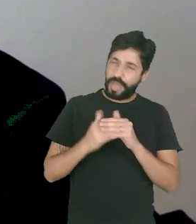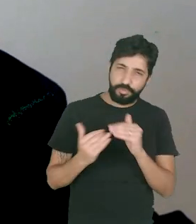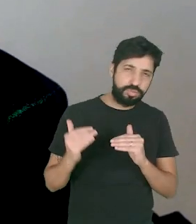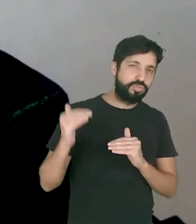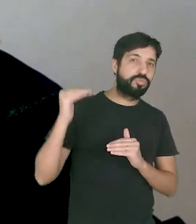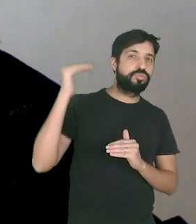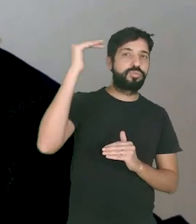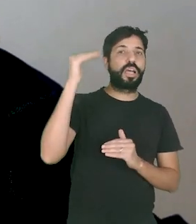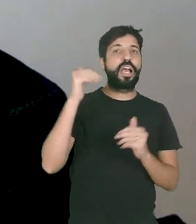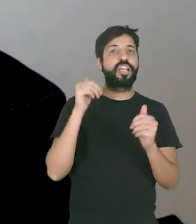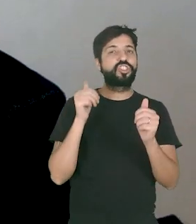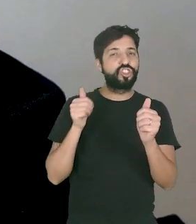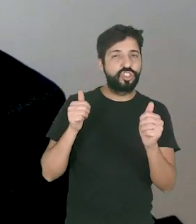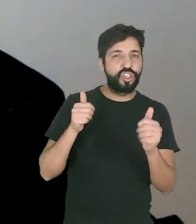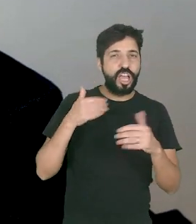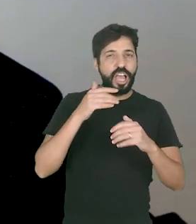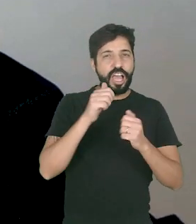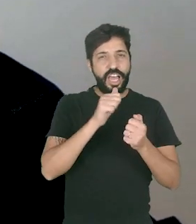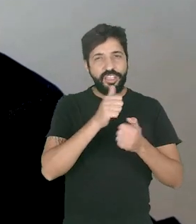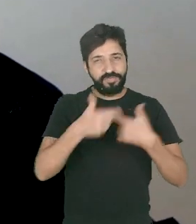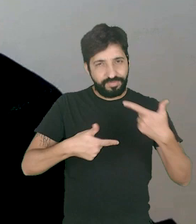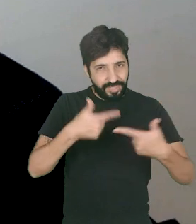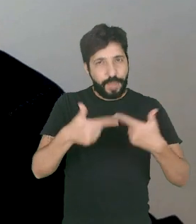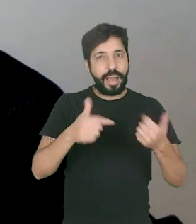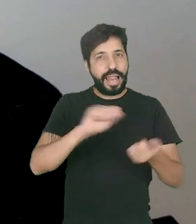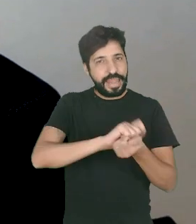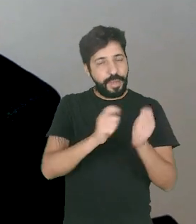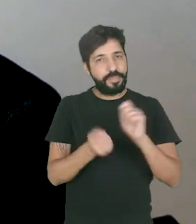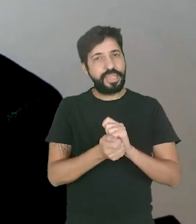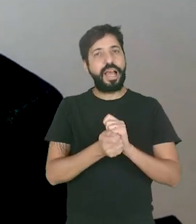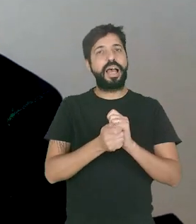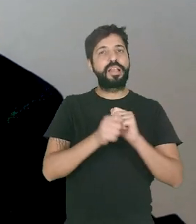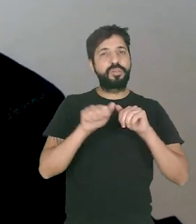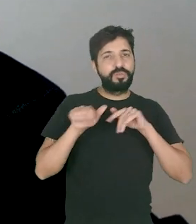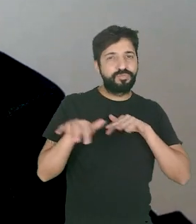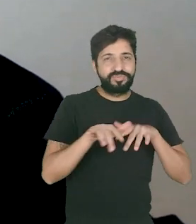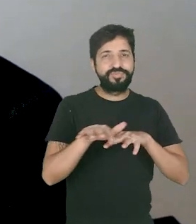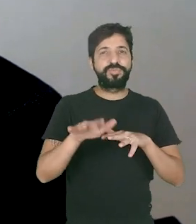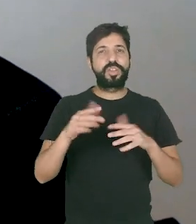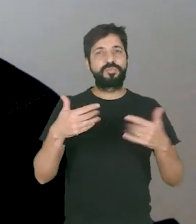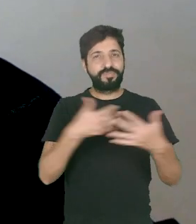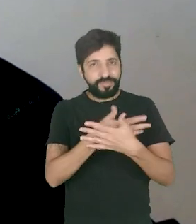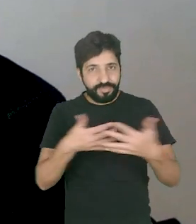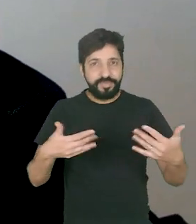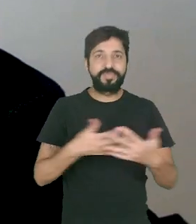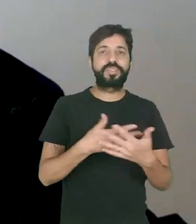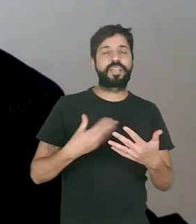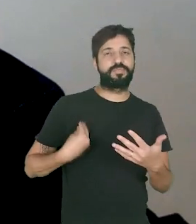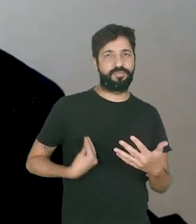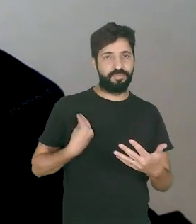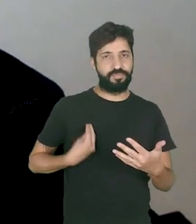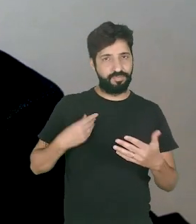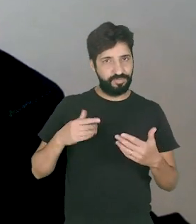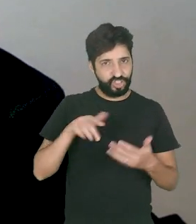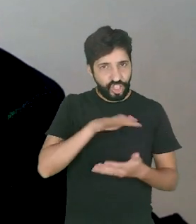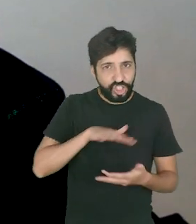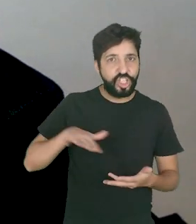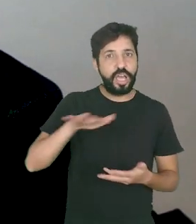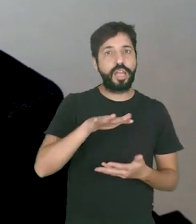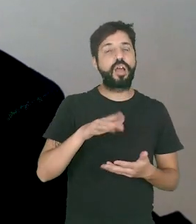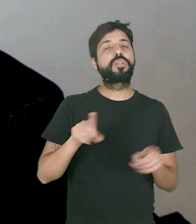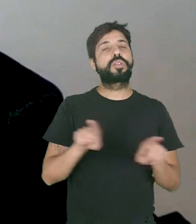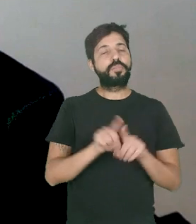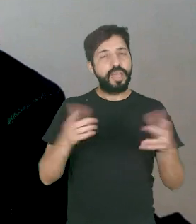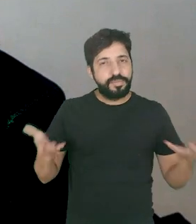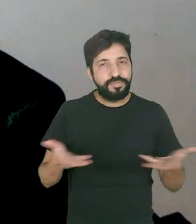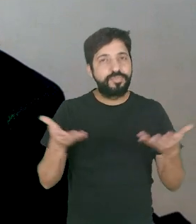nas atividades adaptadas, nas estratégias de mobilidade urbana e políticas públicas para vidas mais ativas, na promoção também de